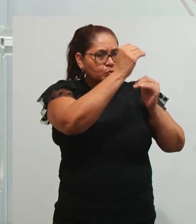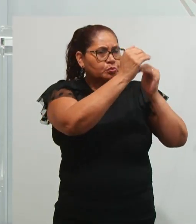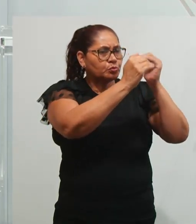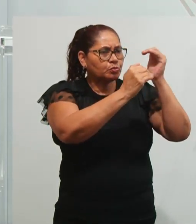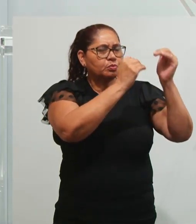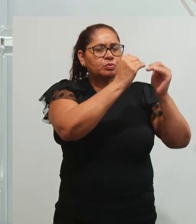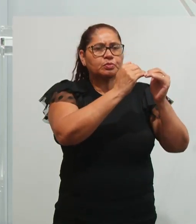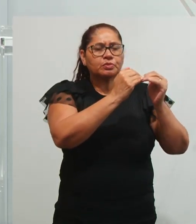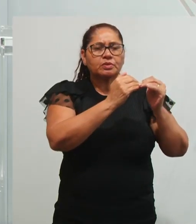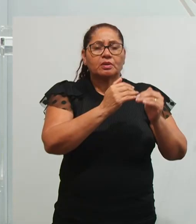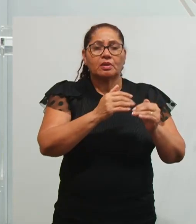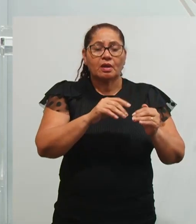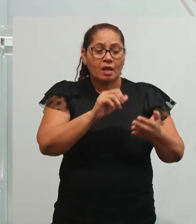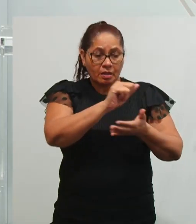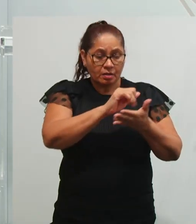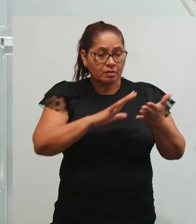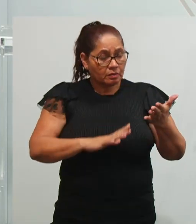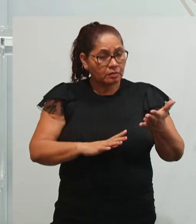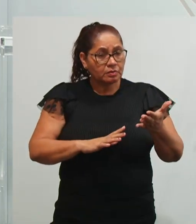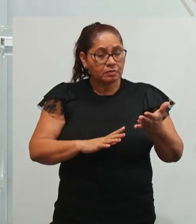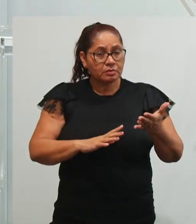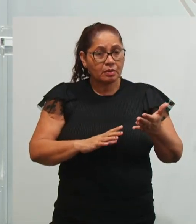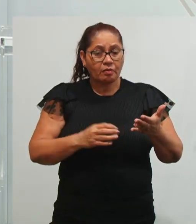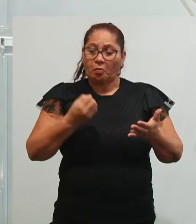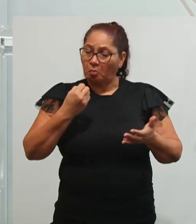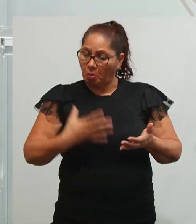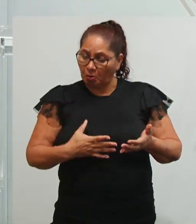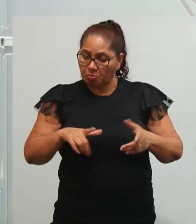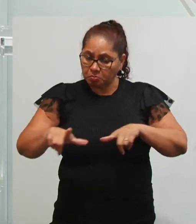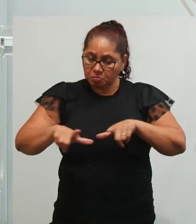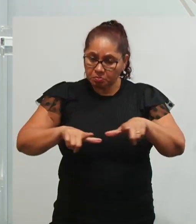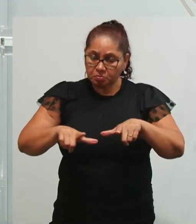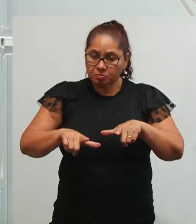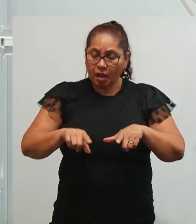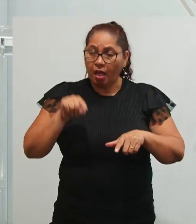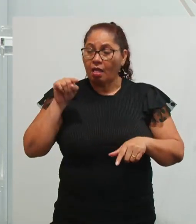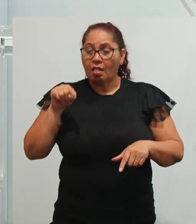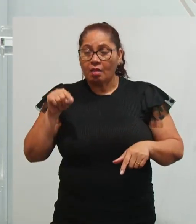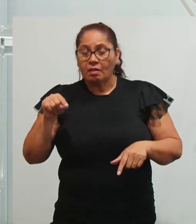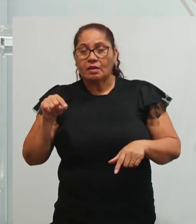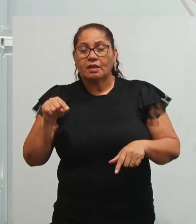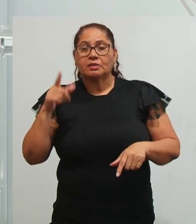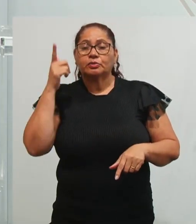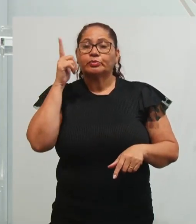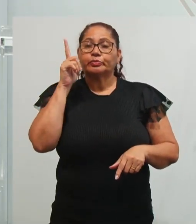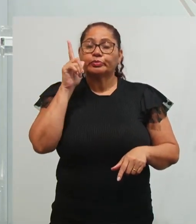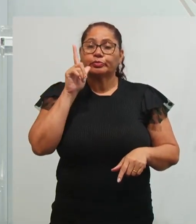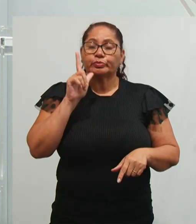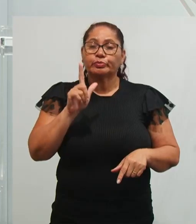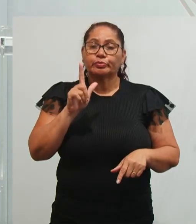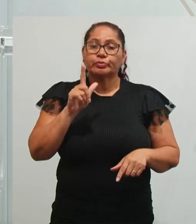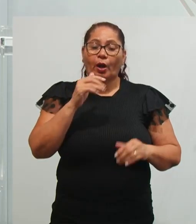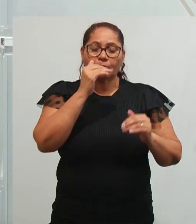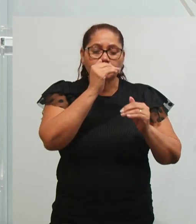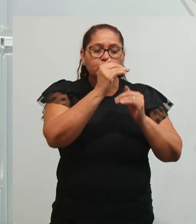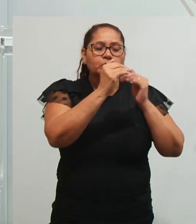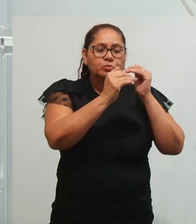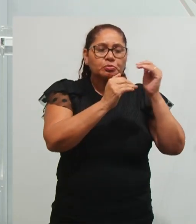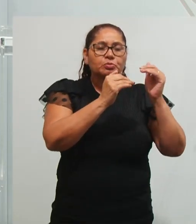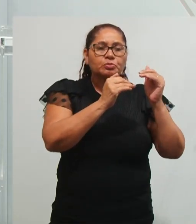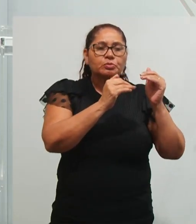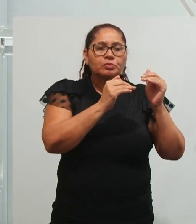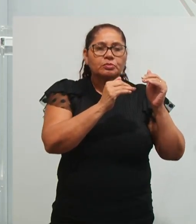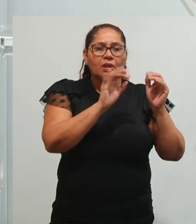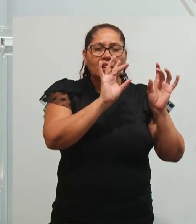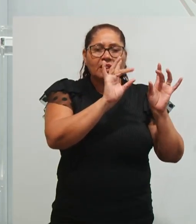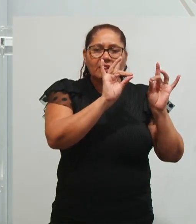você evoluiu, nessa daqui você fez um bom trabalho, nessa daqui você conseguiu construir os elementos, nessa